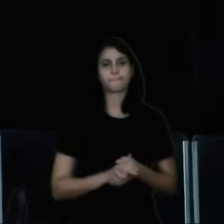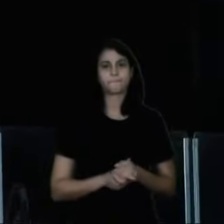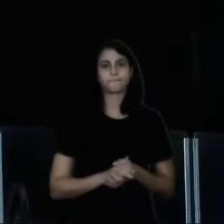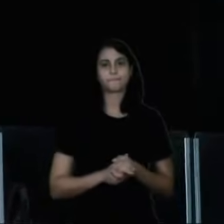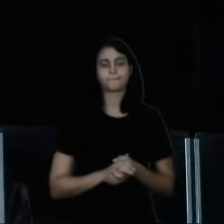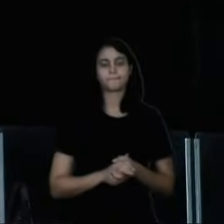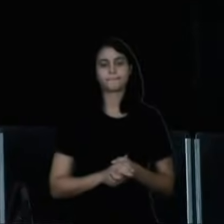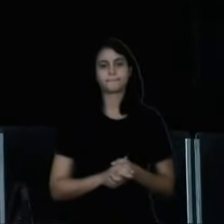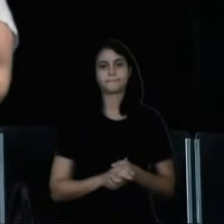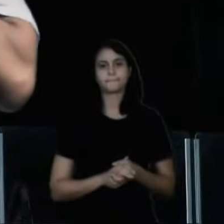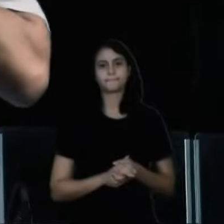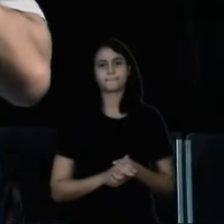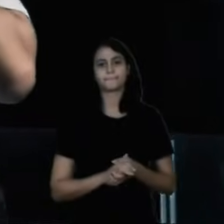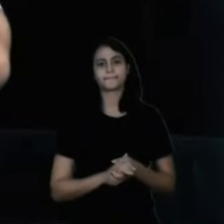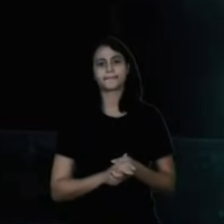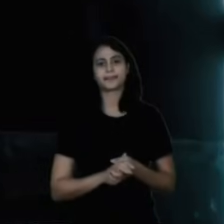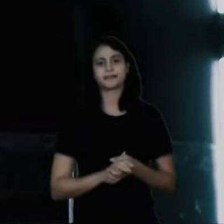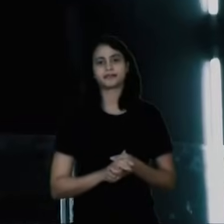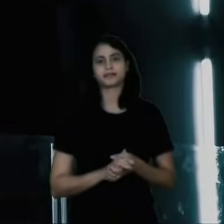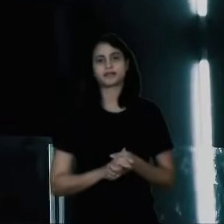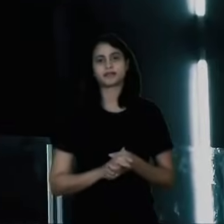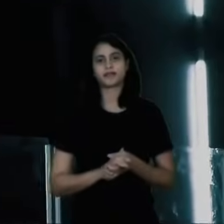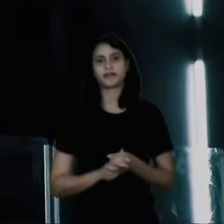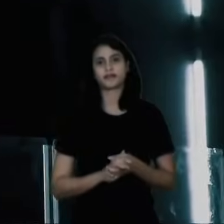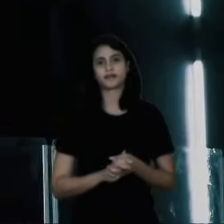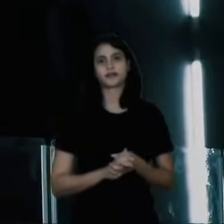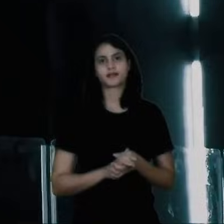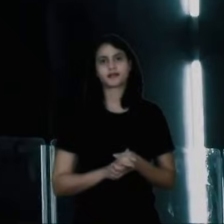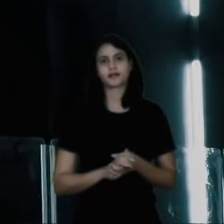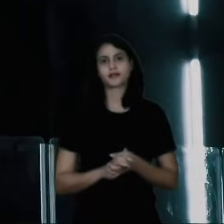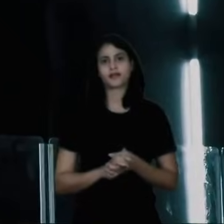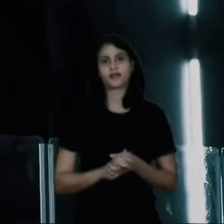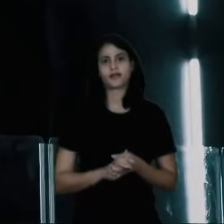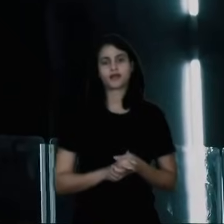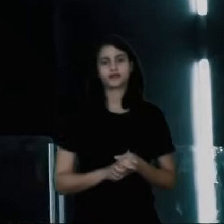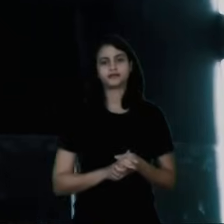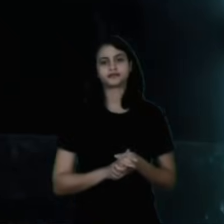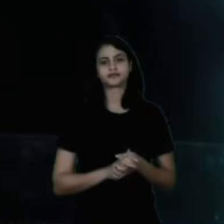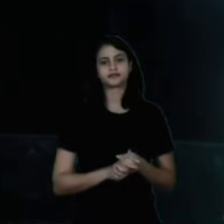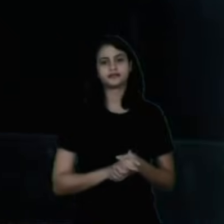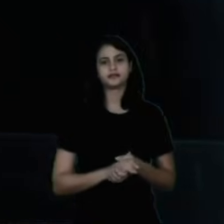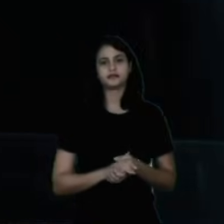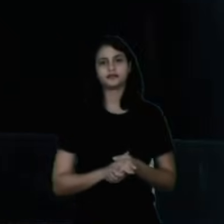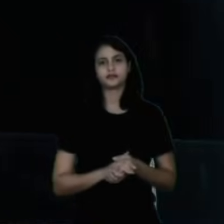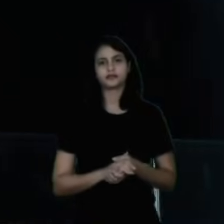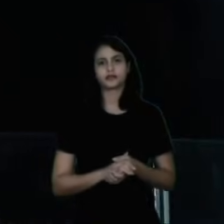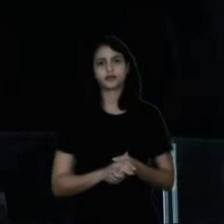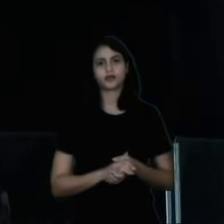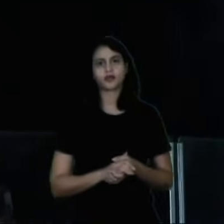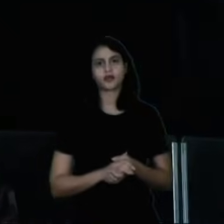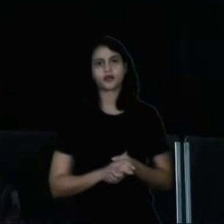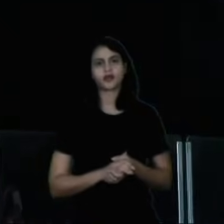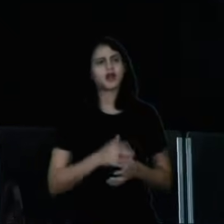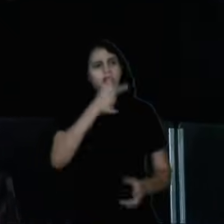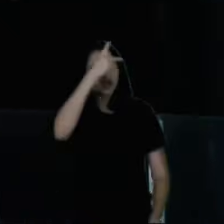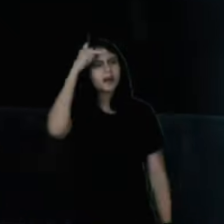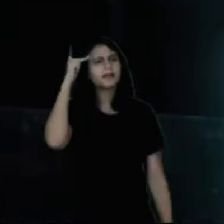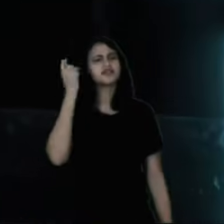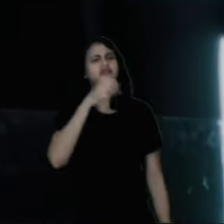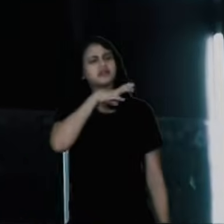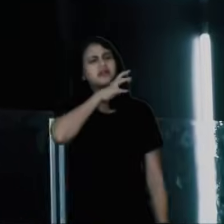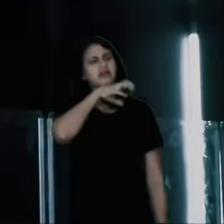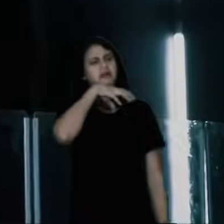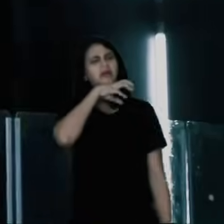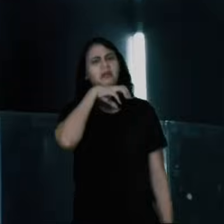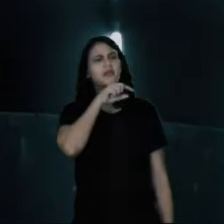Brasas vivas na cabeça da pessoa que te ofendeu. Como é isso, pastor? Fez mal? Algo